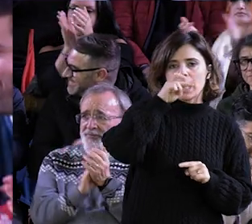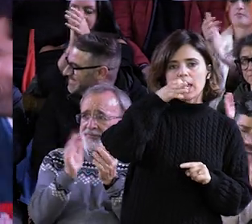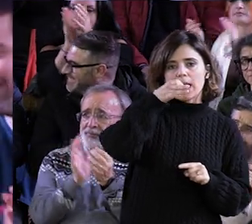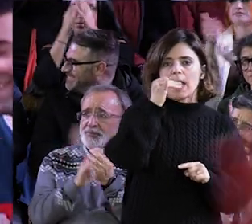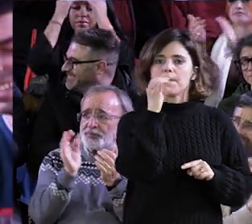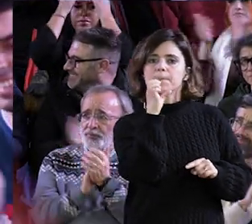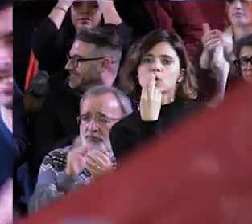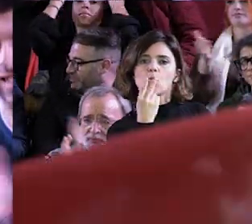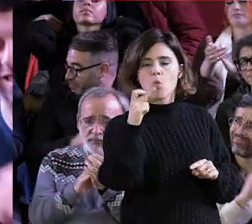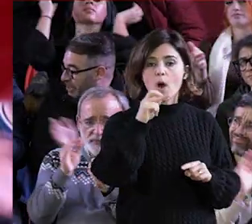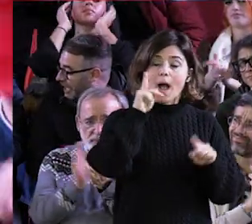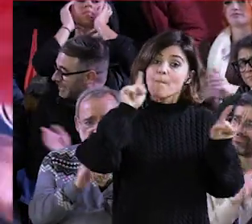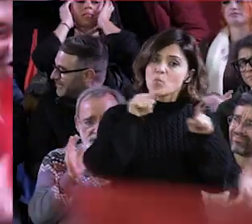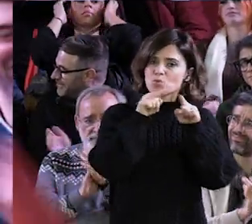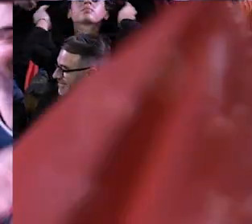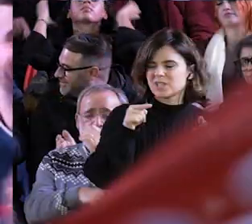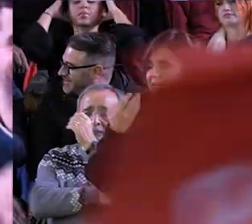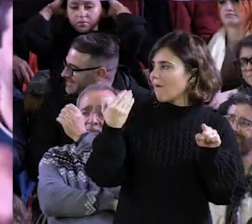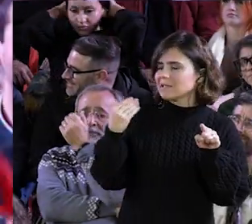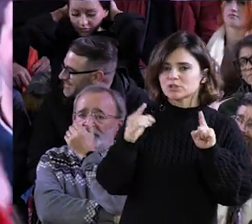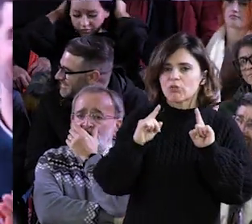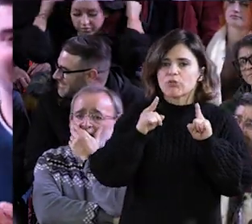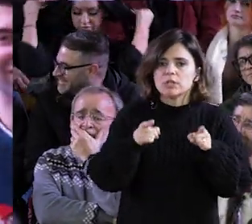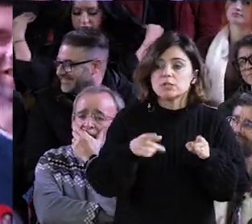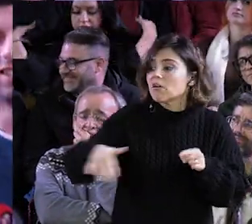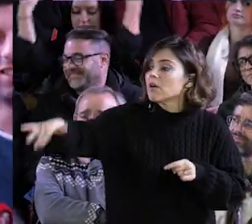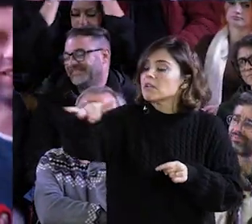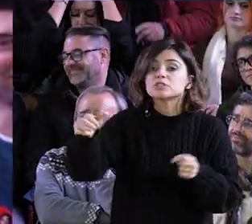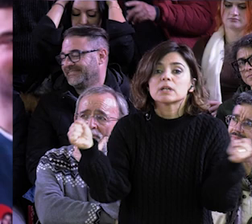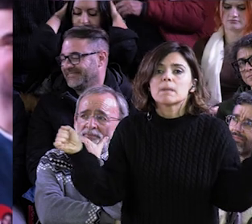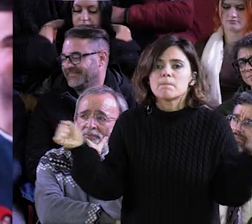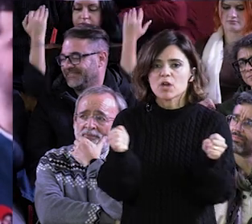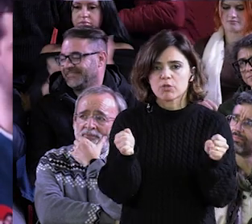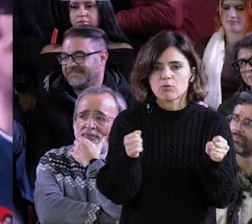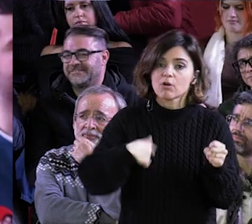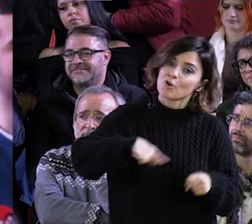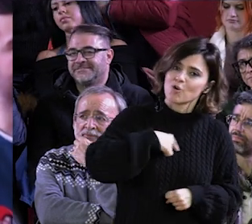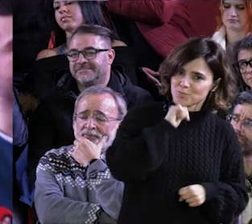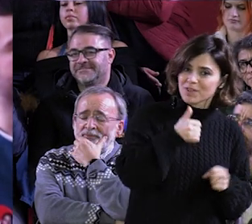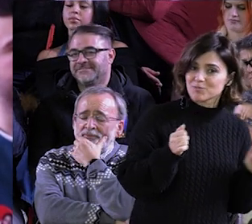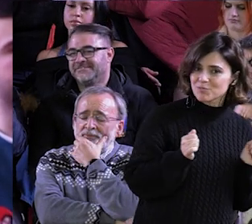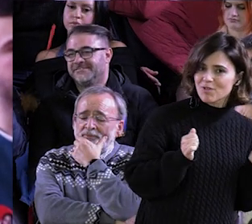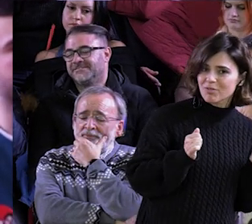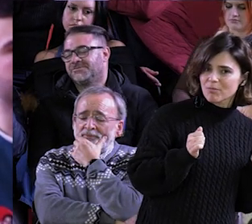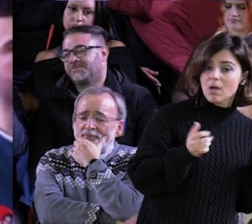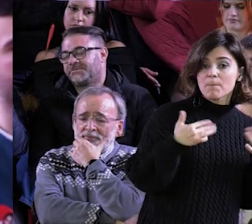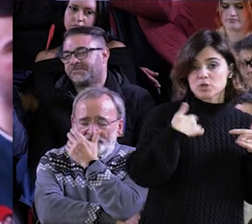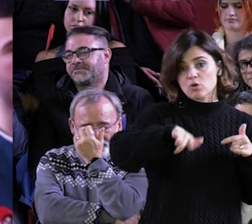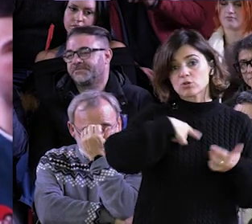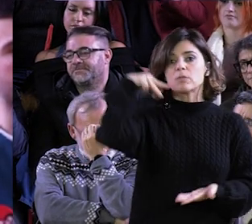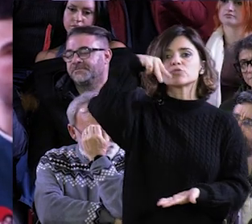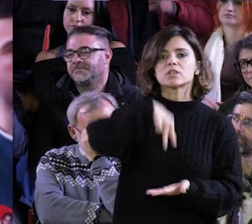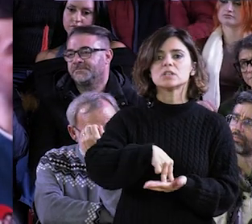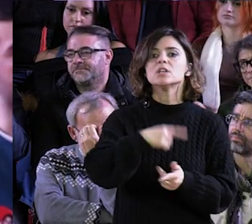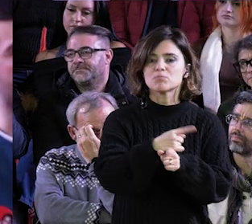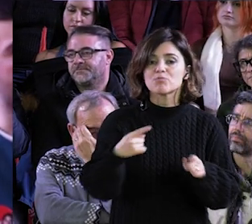como dizia a música do início, eles têm medo de que não tenhamos medo. Mas estamos aqui porque faremos do